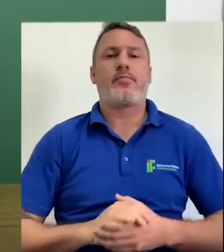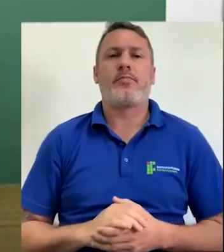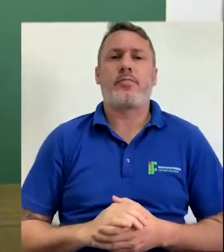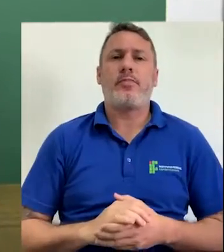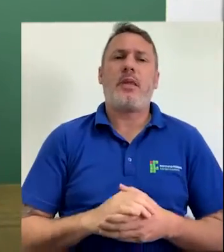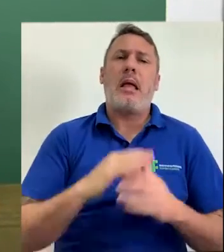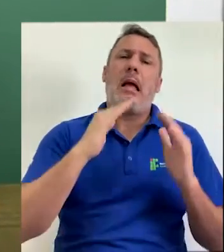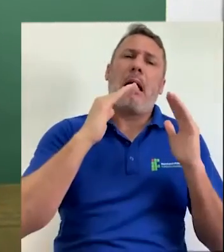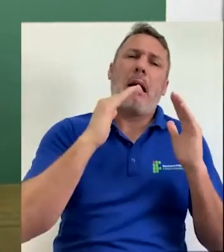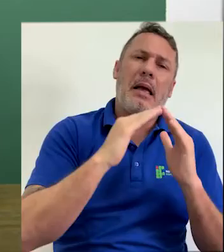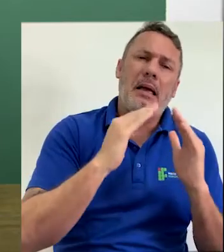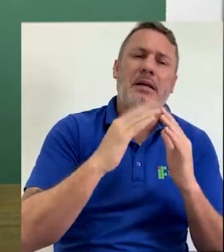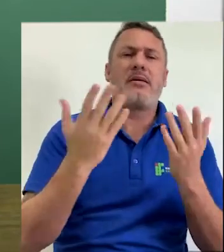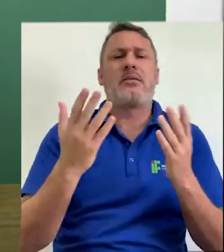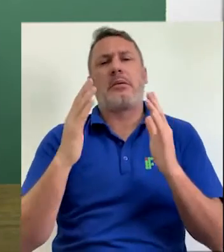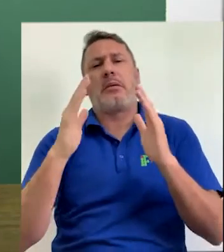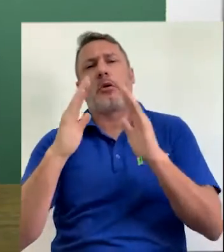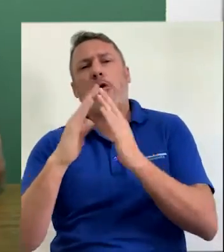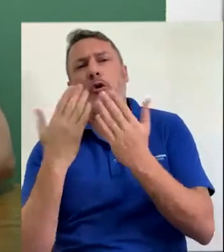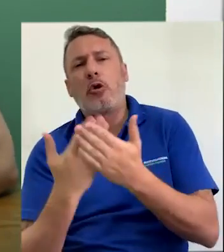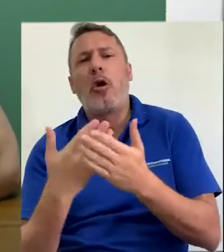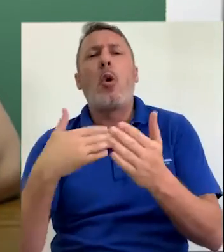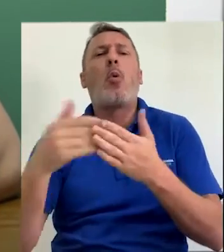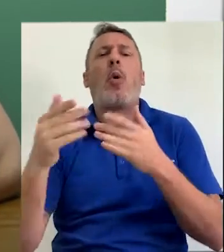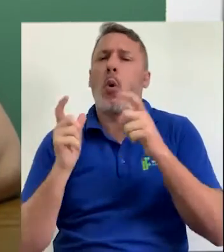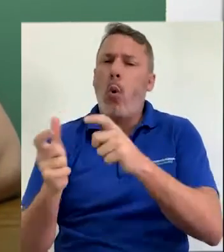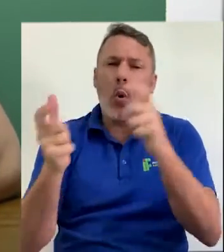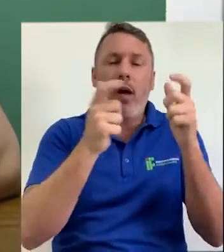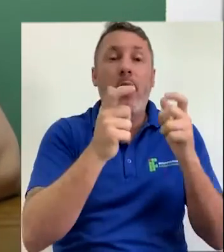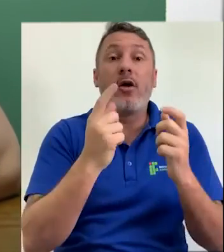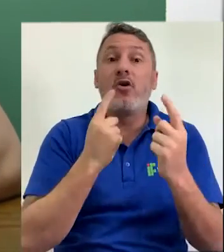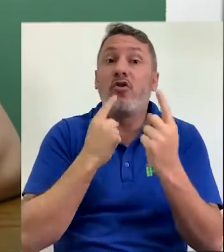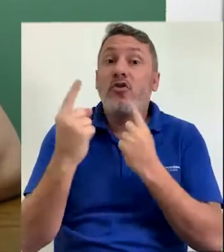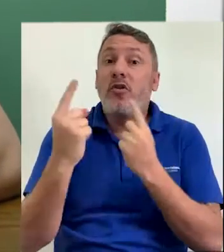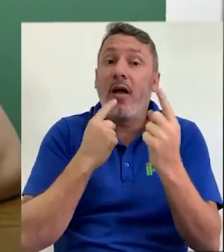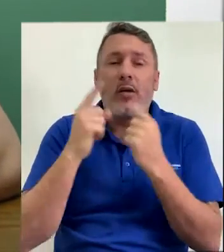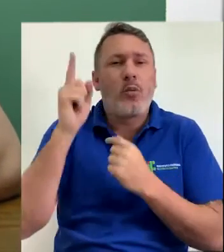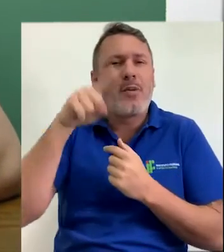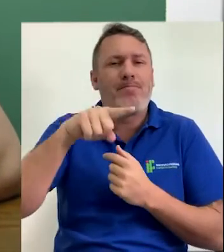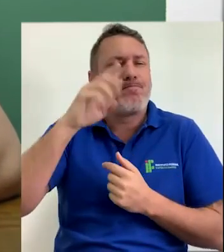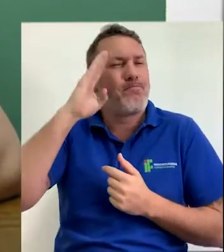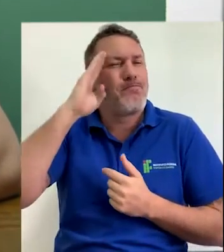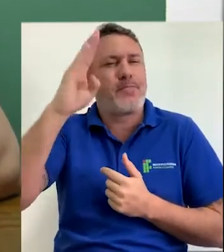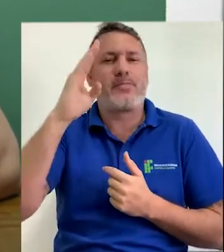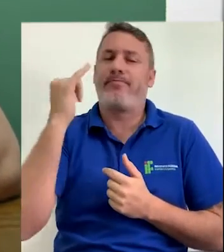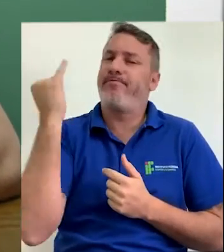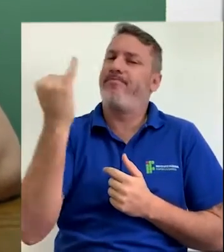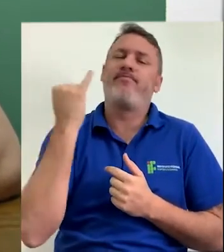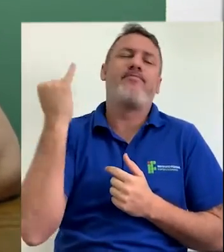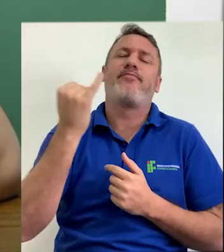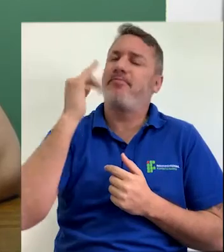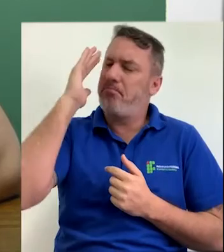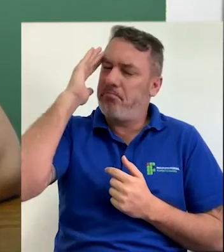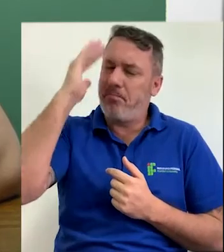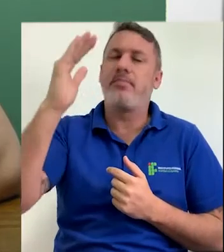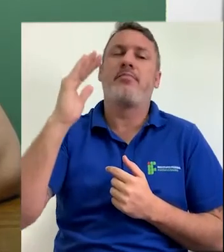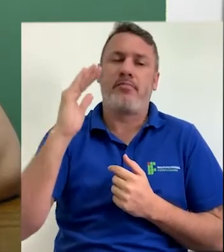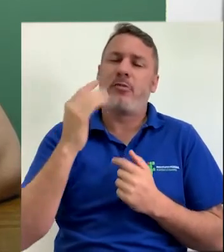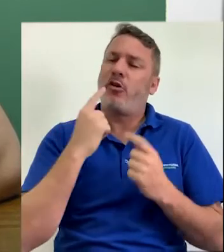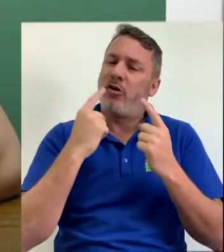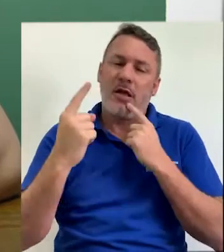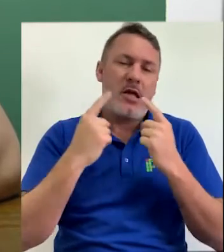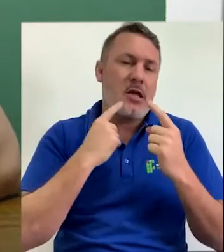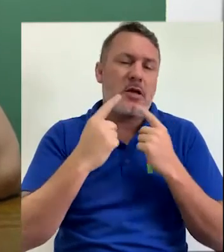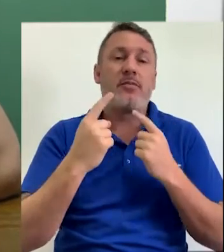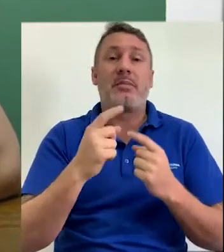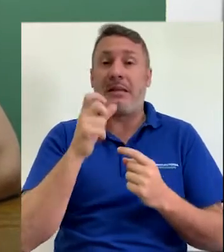como na escola, como na via pública, o diálogo, gente, é fundamental. É fundamental.